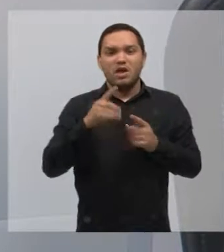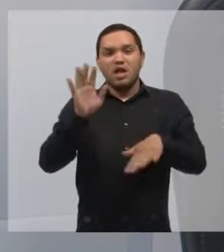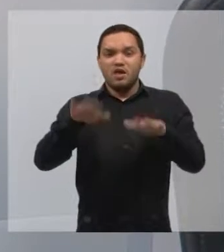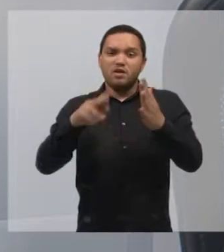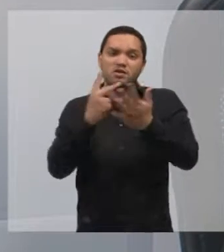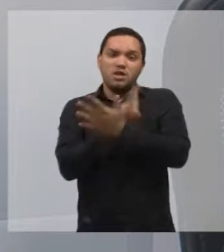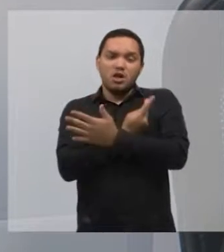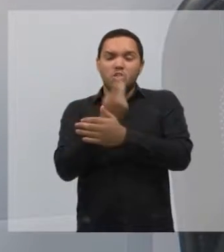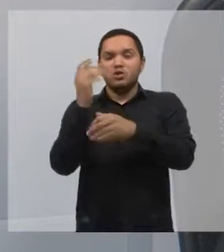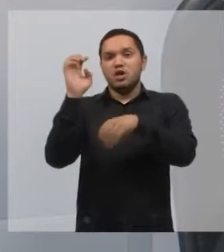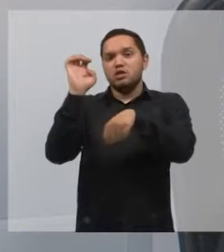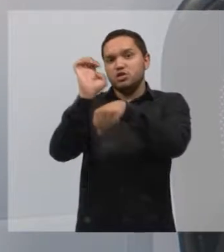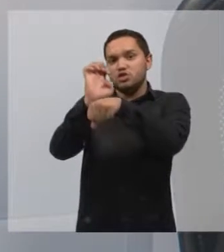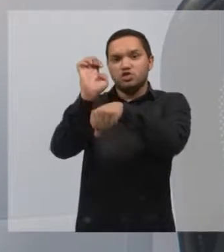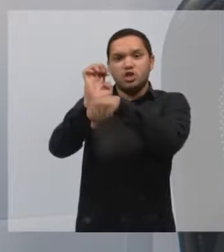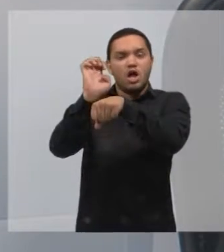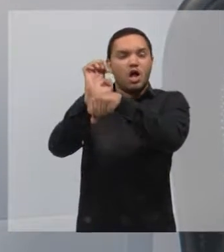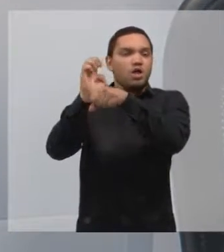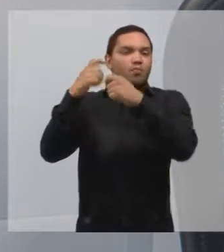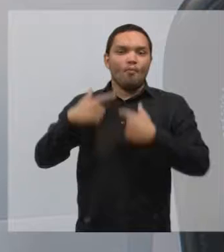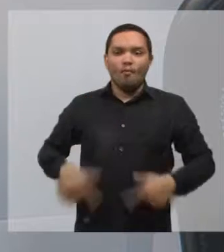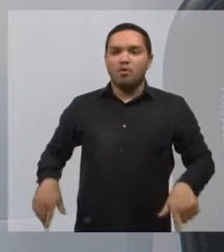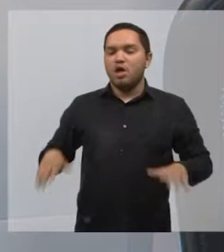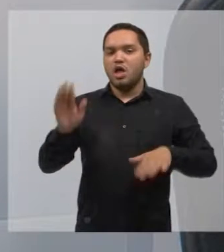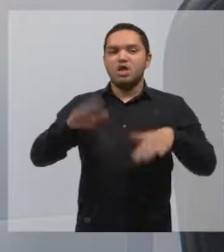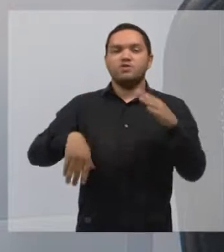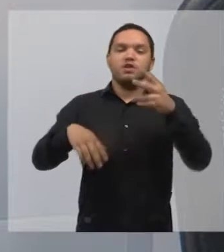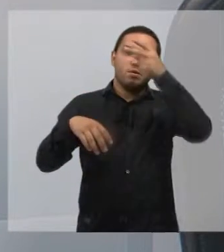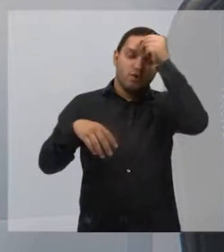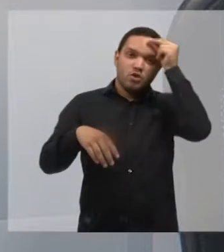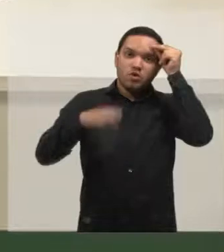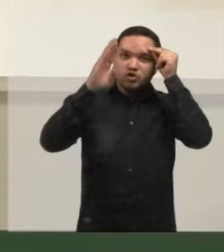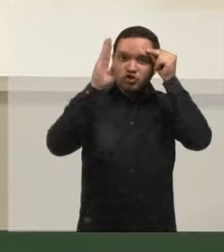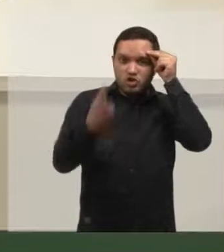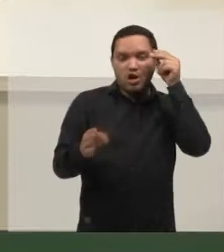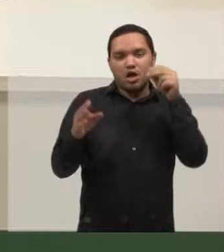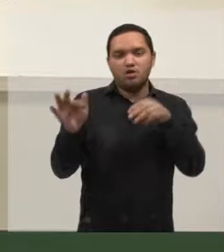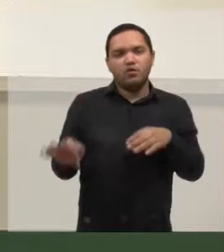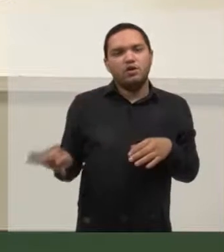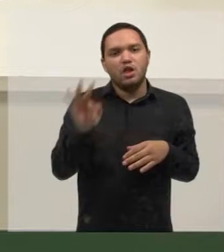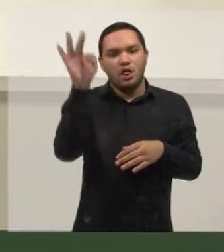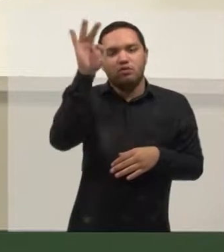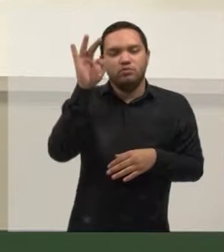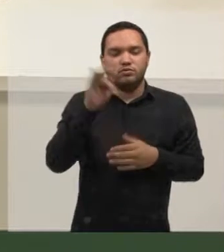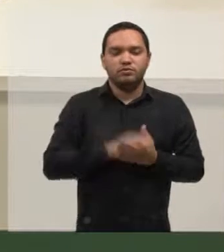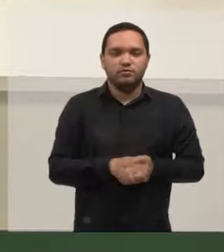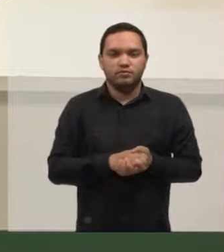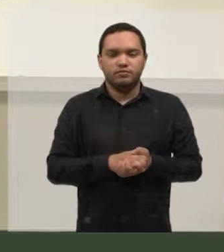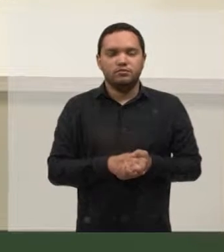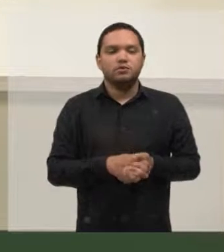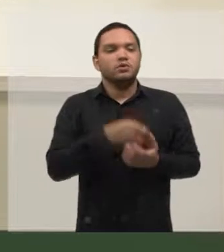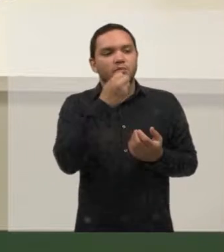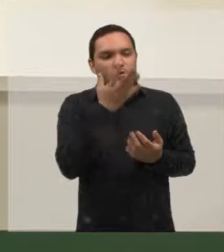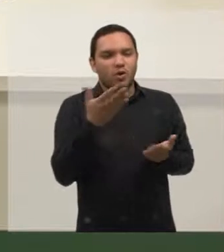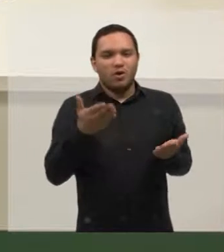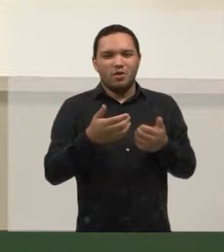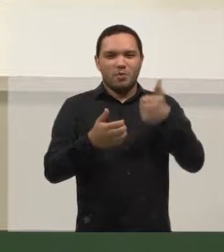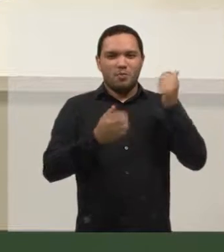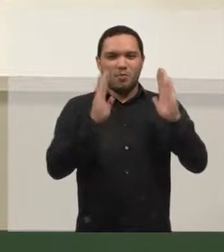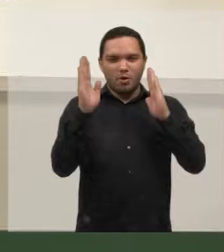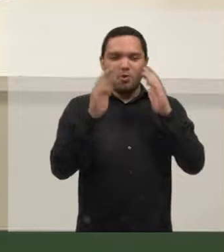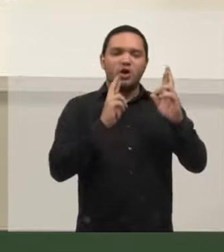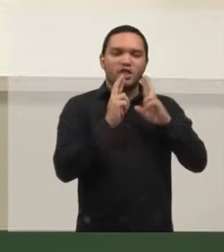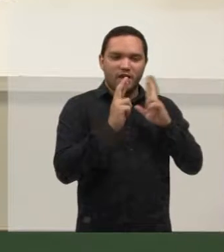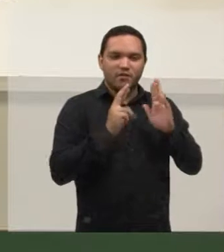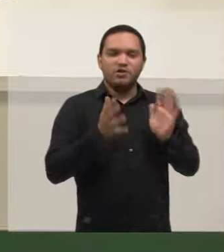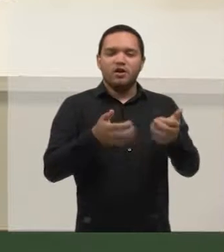Carlos Frederico? Algumas coisas são diretas, né? É fundamental. Nas coisas que eu achei interessante na entrevista que ele nos deu aqui, agora no primeiro